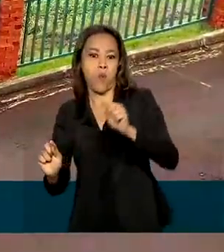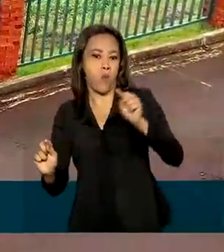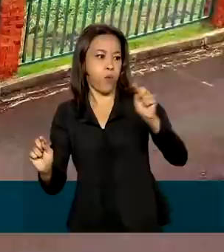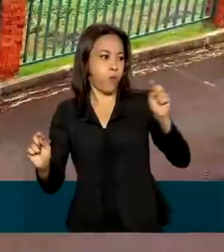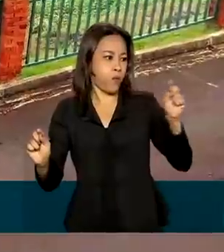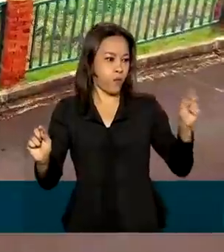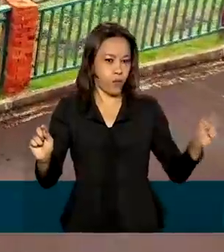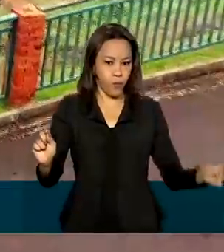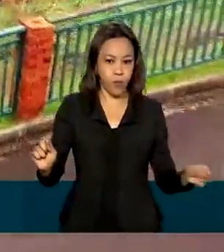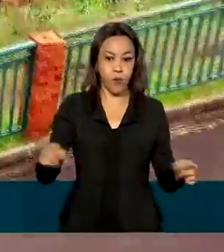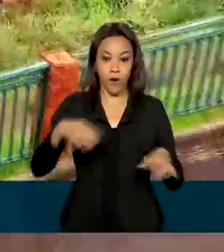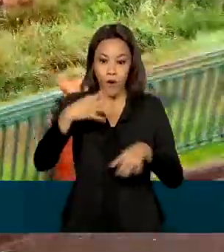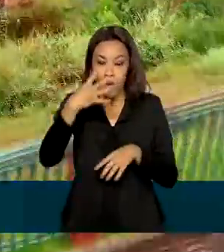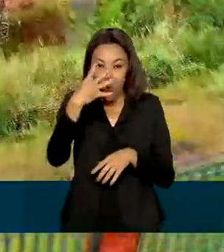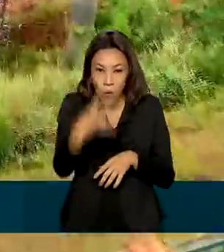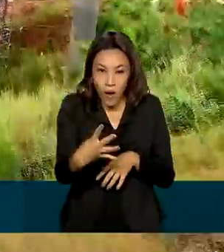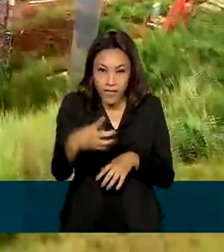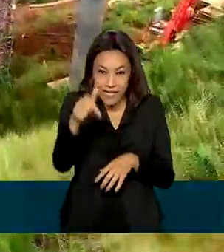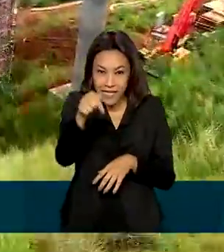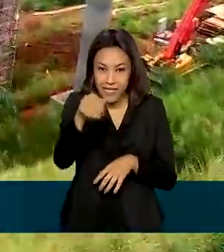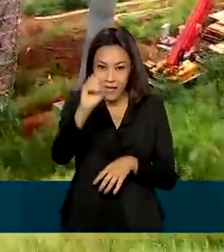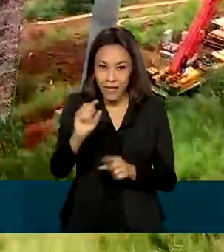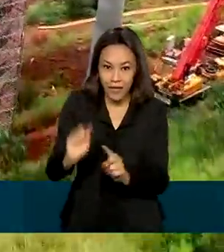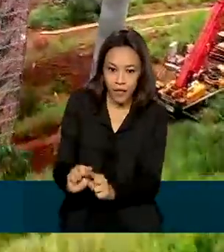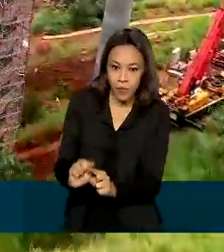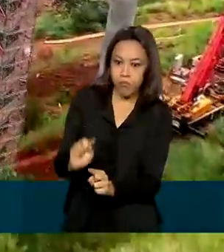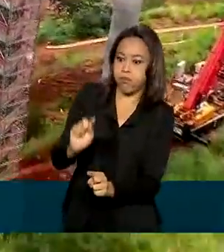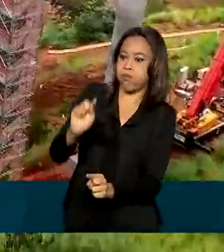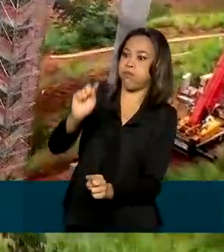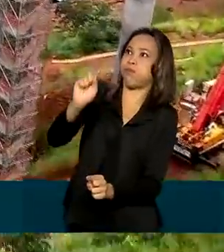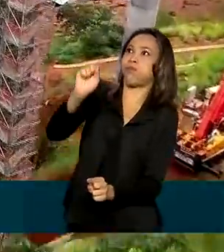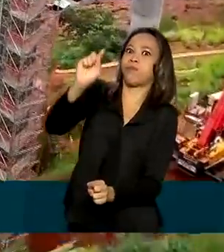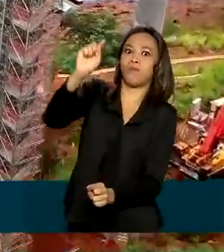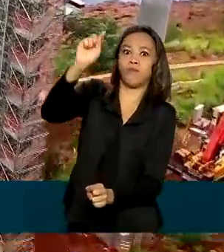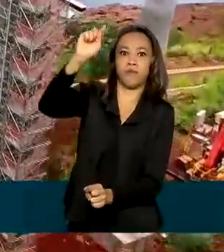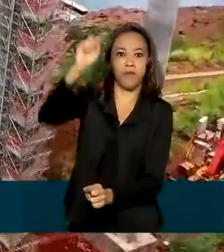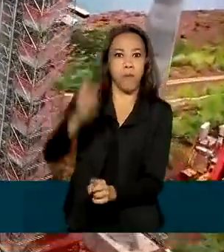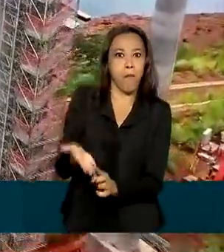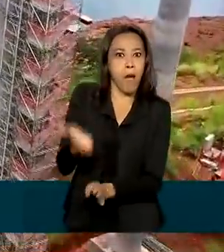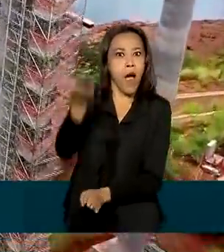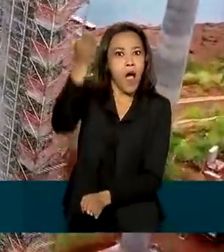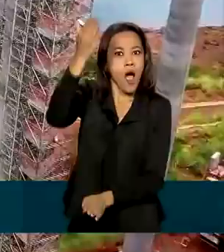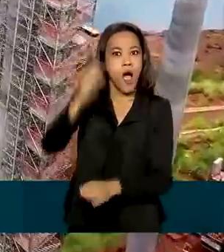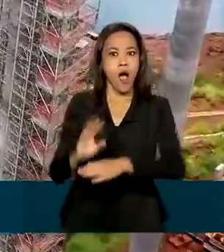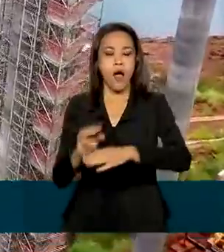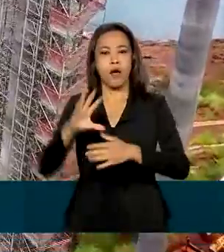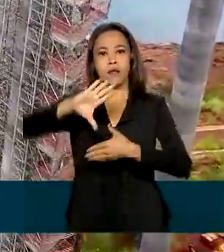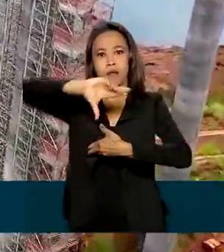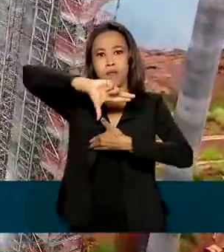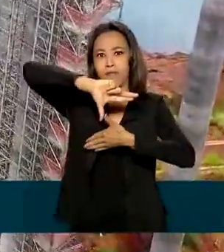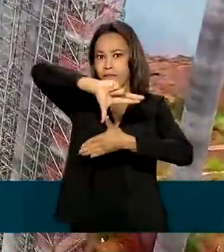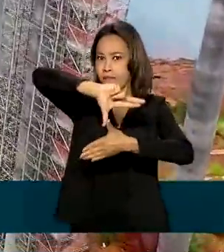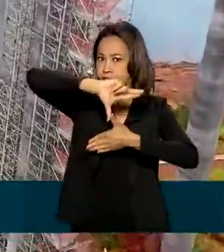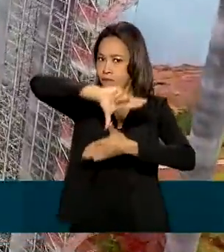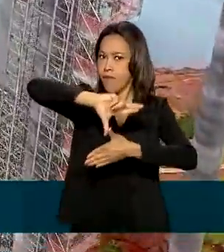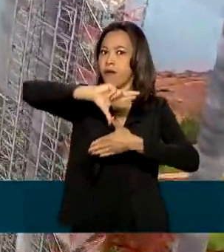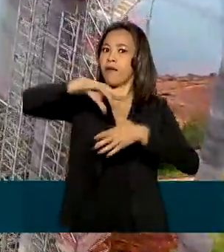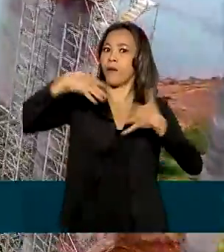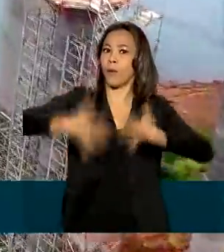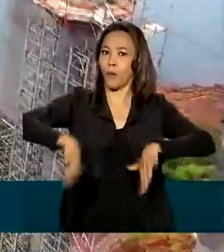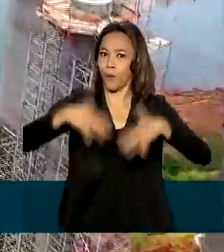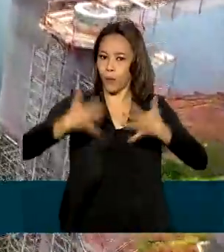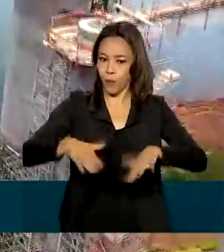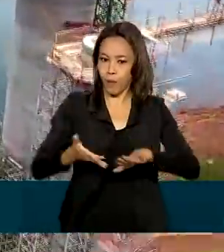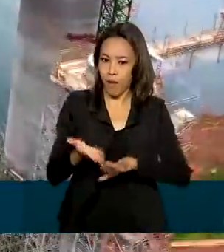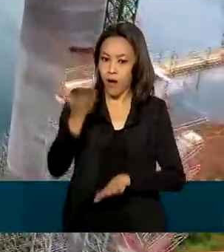livre de 470 metros, o maior da América Latina. Essa gigante da engenharia vai ligar